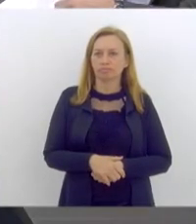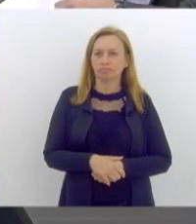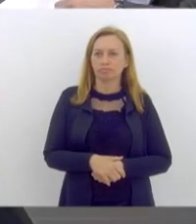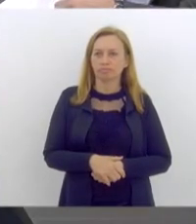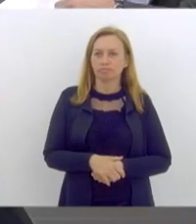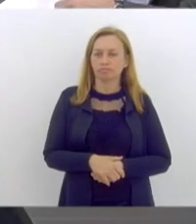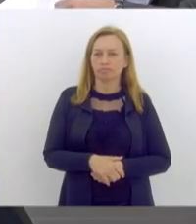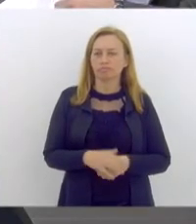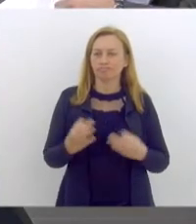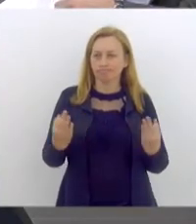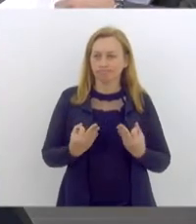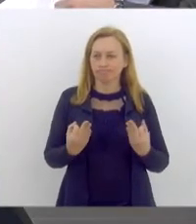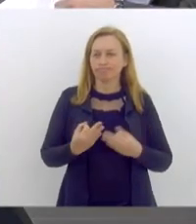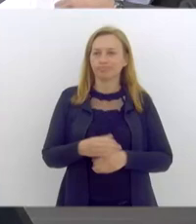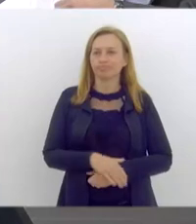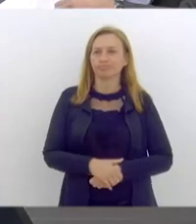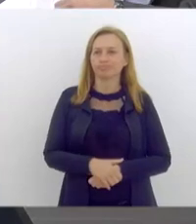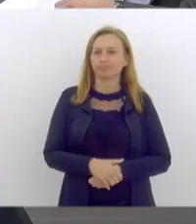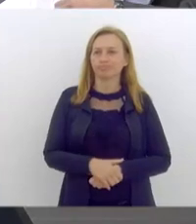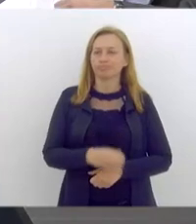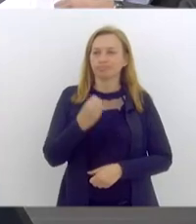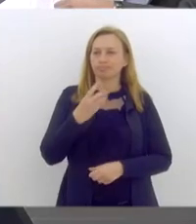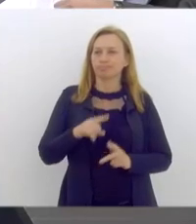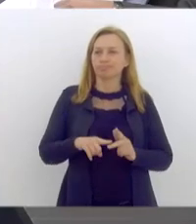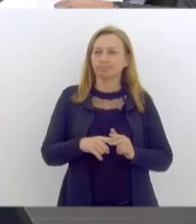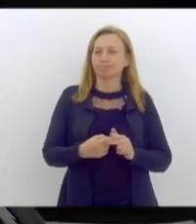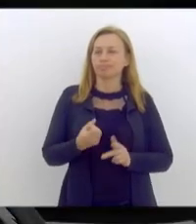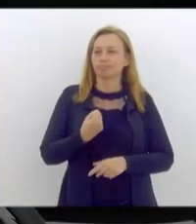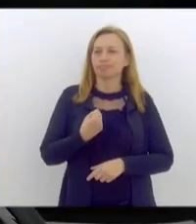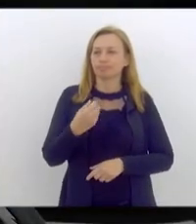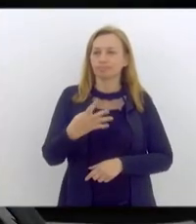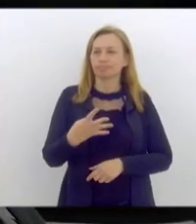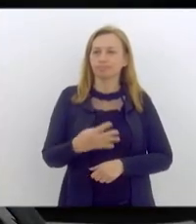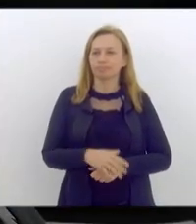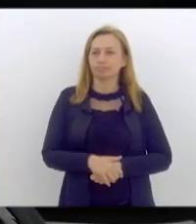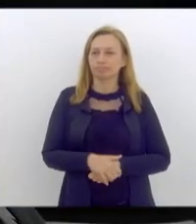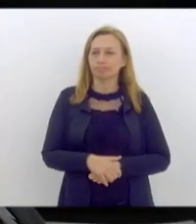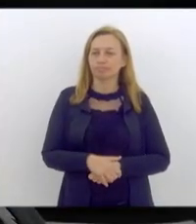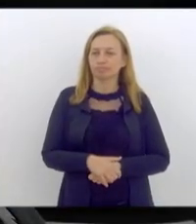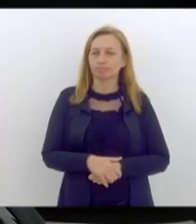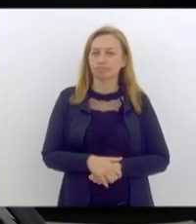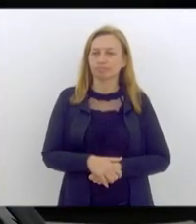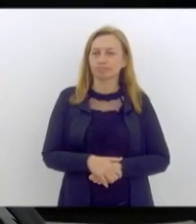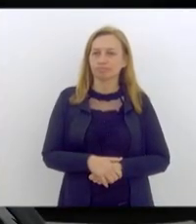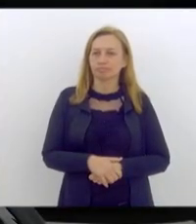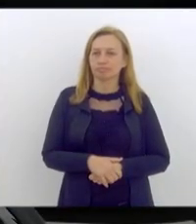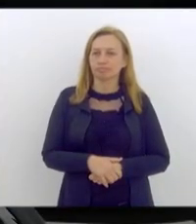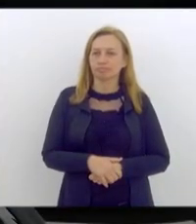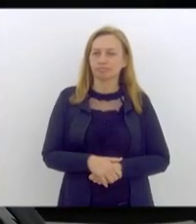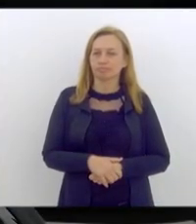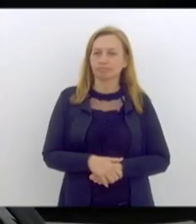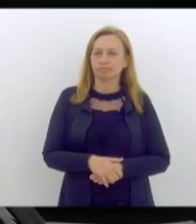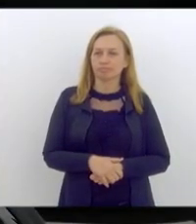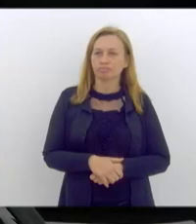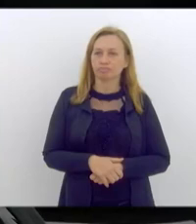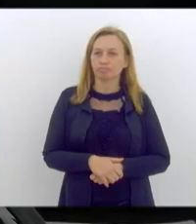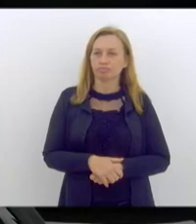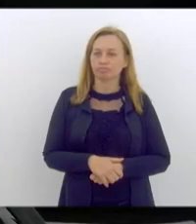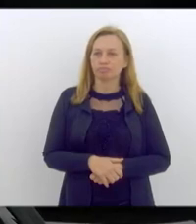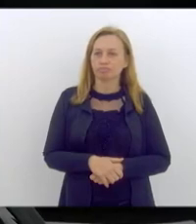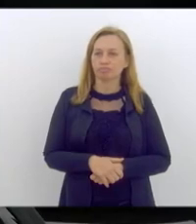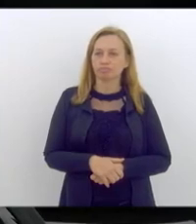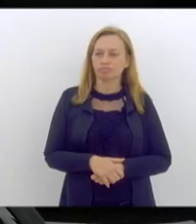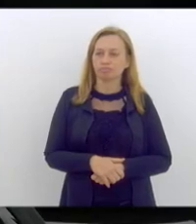perfeitamente bom modificativa quatro Ela traz porque